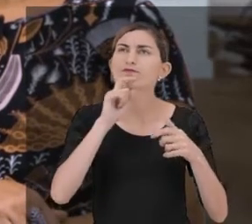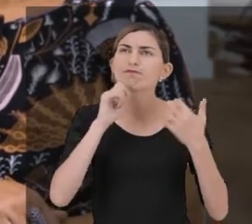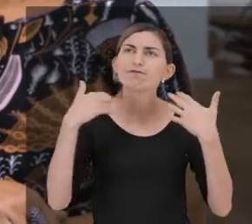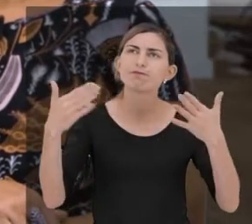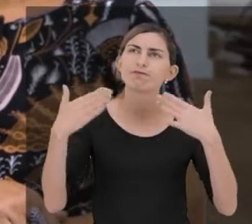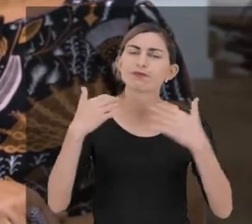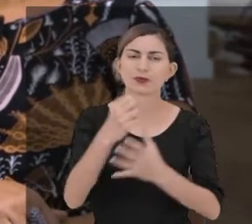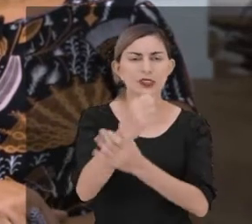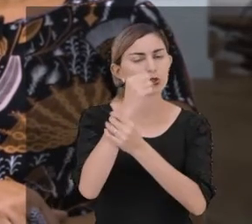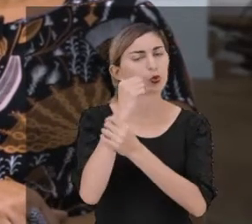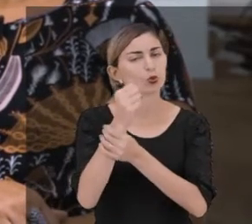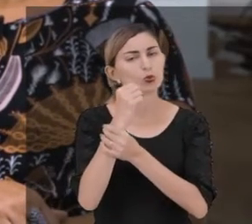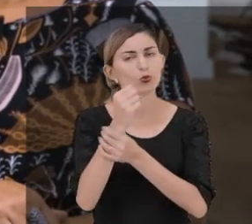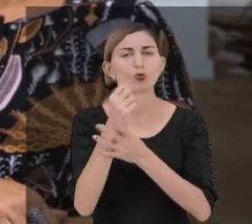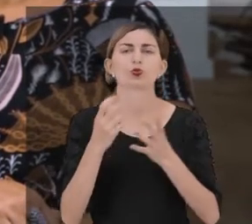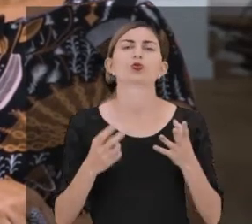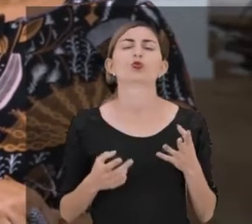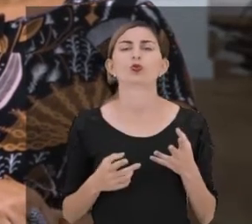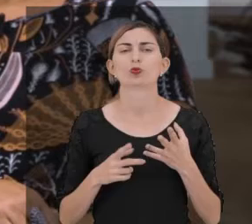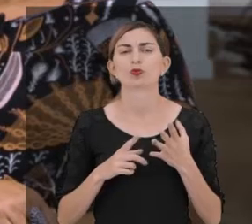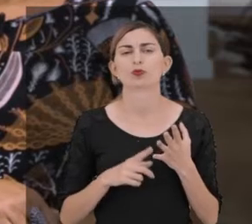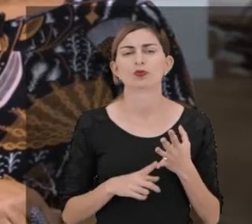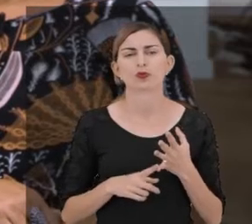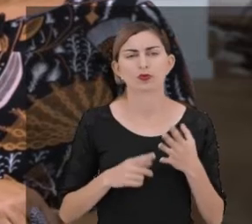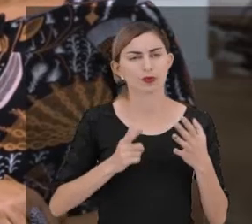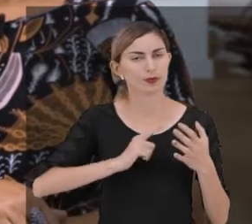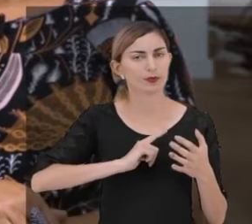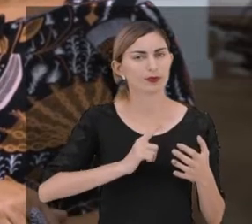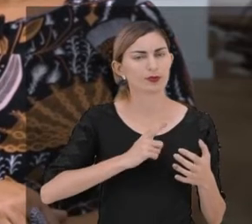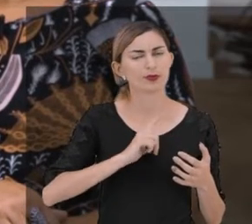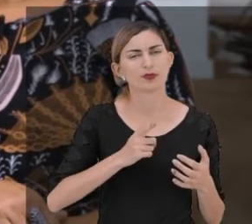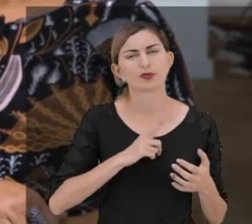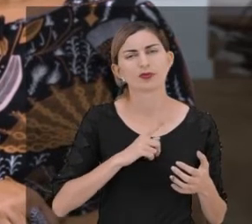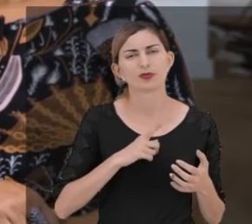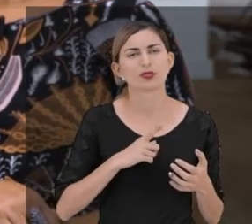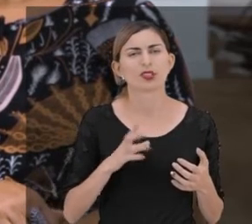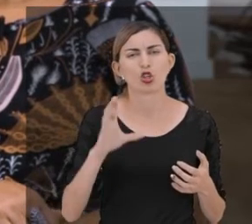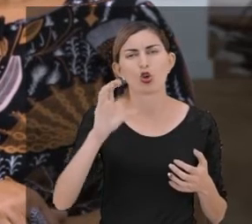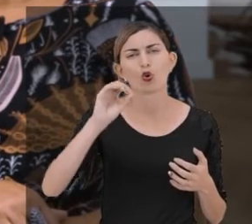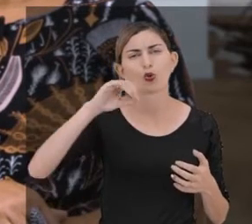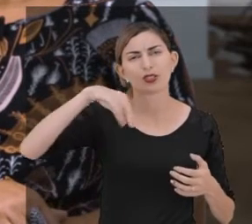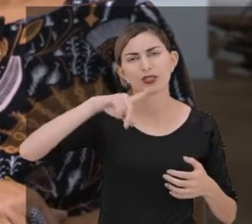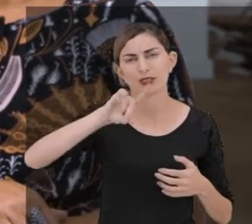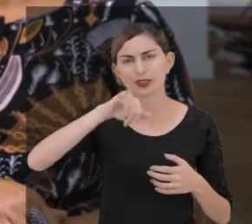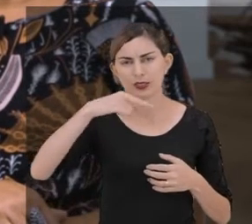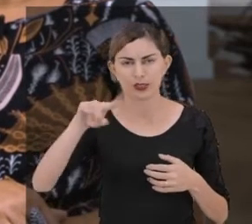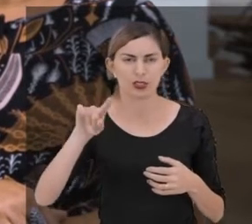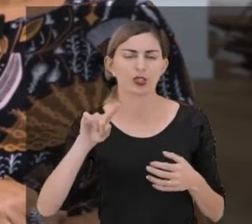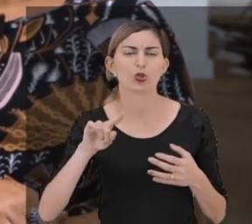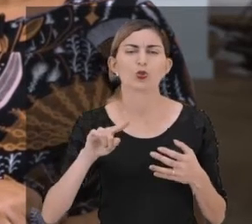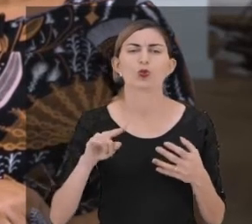um ambiente seguro, né? Que ele tenha condições de